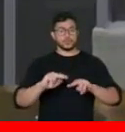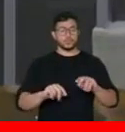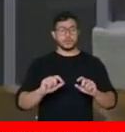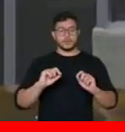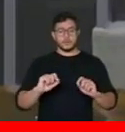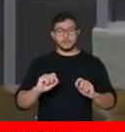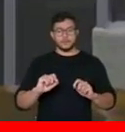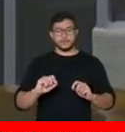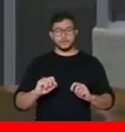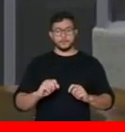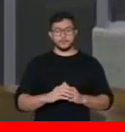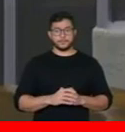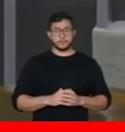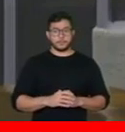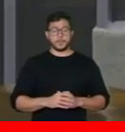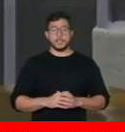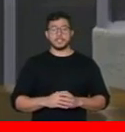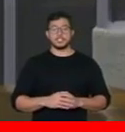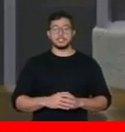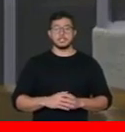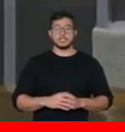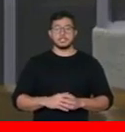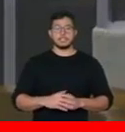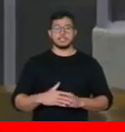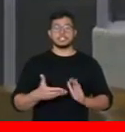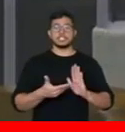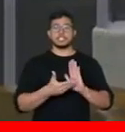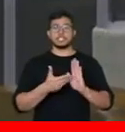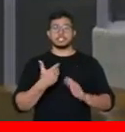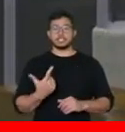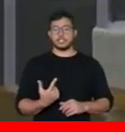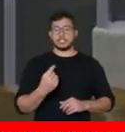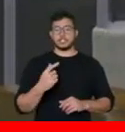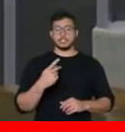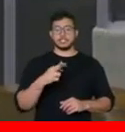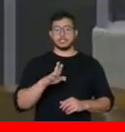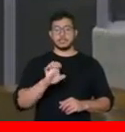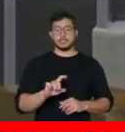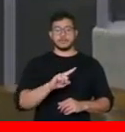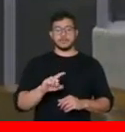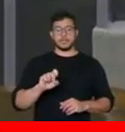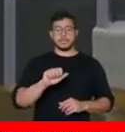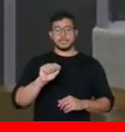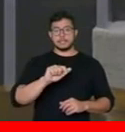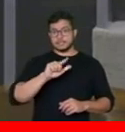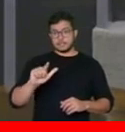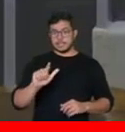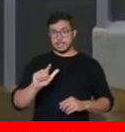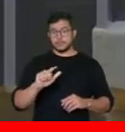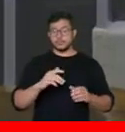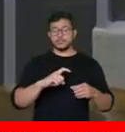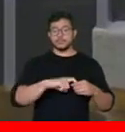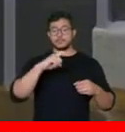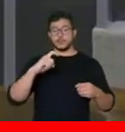da saúde e da educação os recursos do pré-sal. O cálculo que fazem os especialistas é